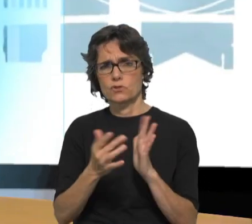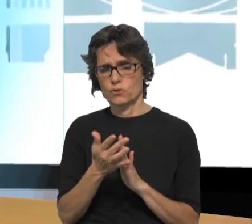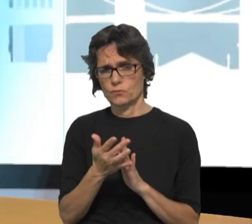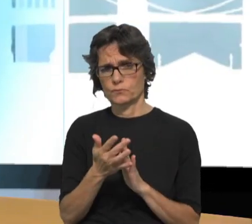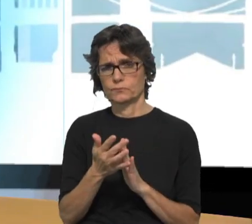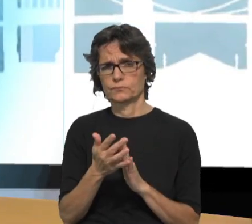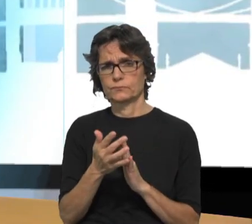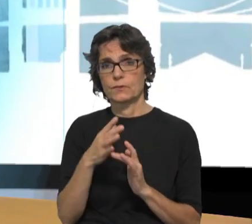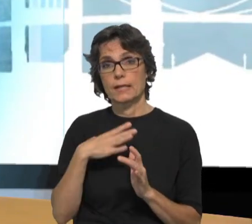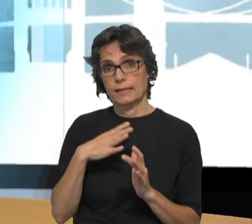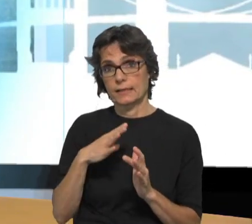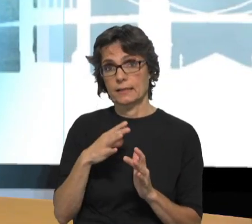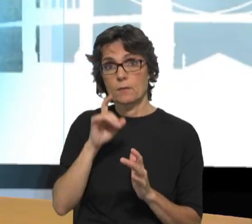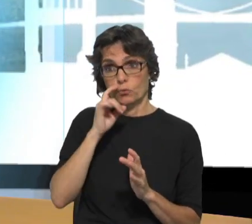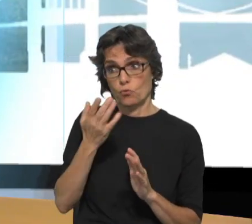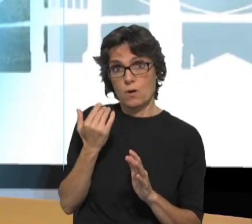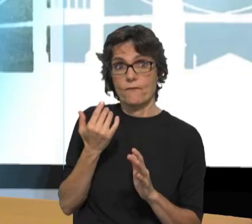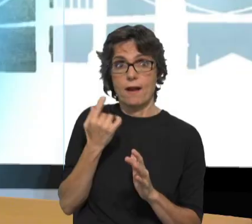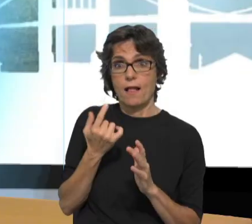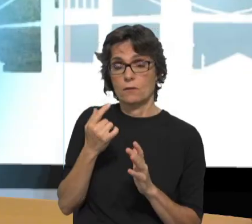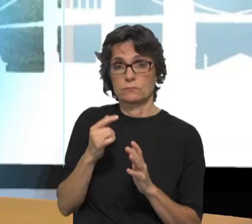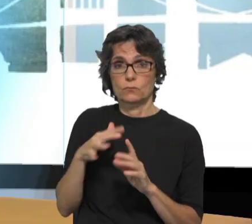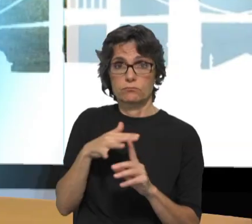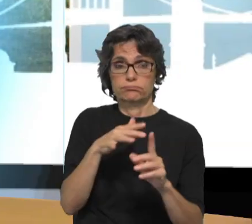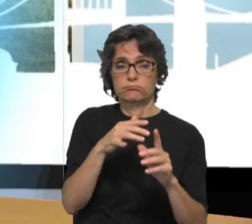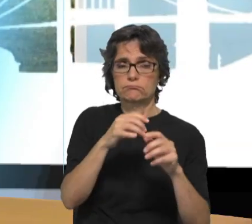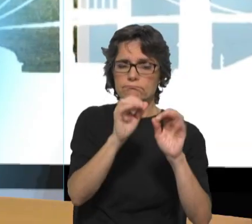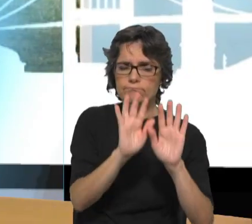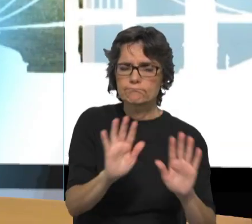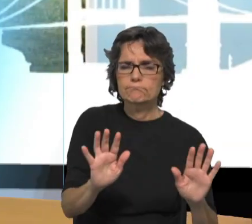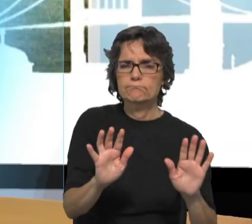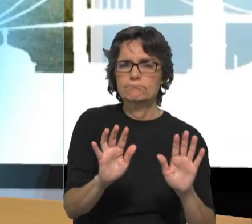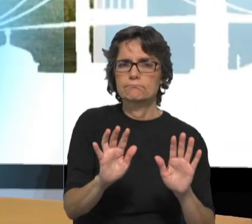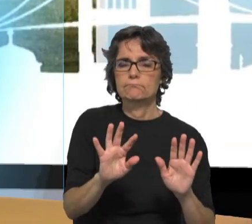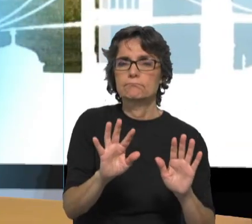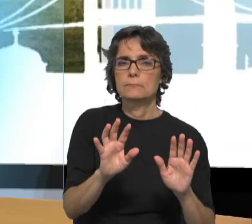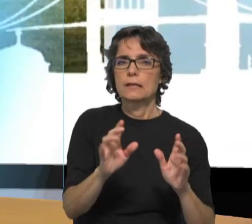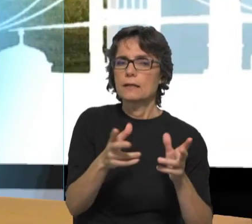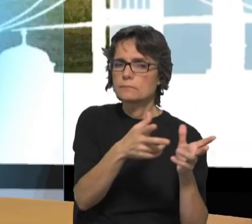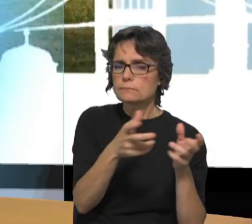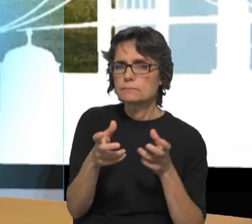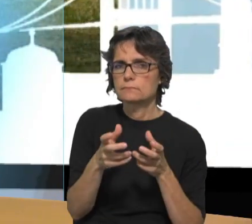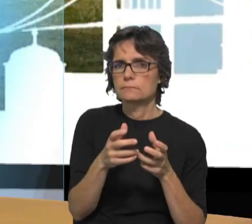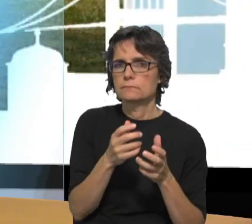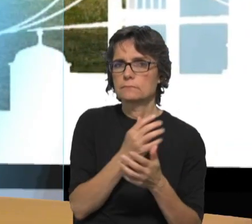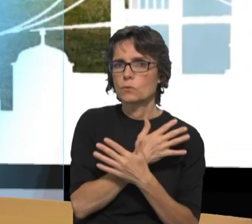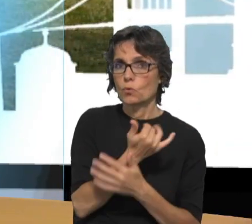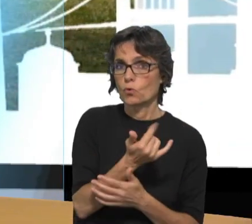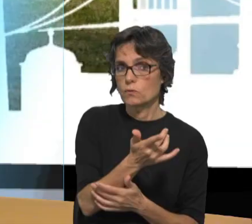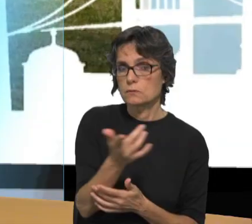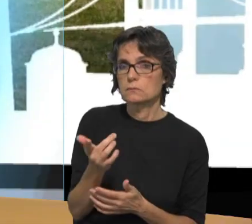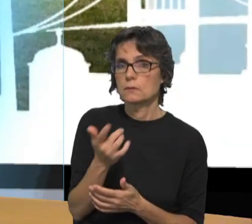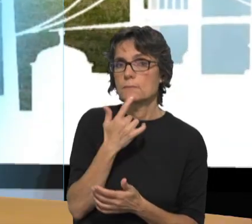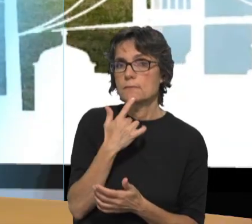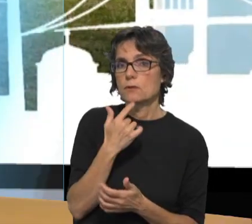queria, porque queriam ir para um lugar isolado, descansar e conversar. Jesus queria ouvir os discípulos sobre o trabalho que tinham